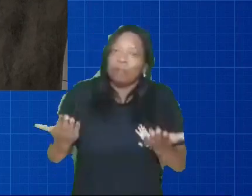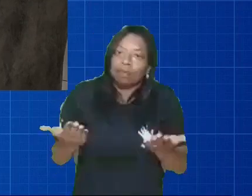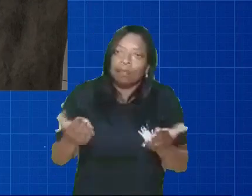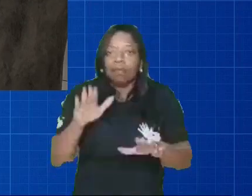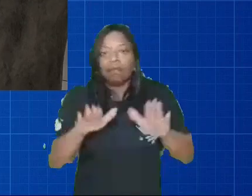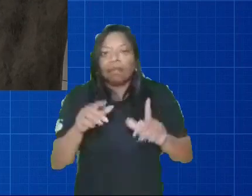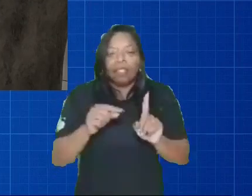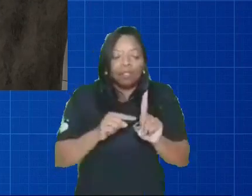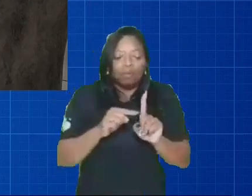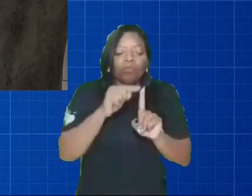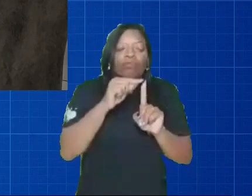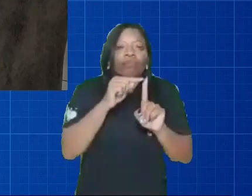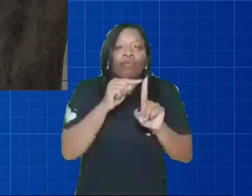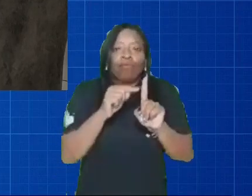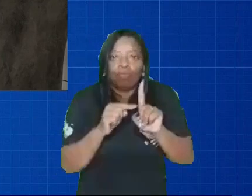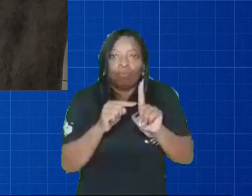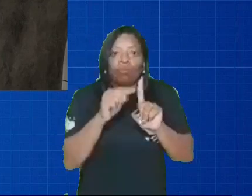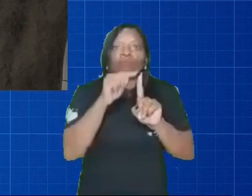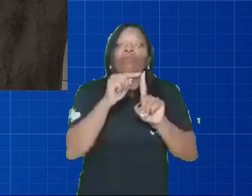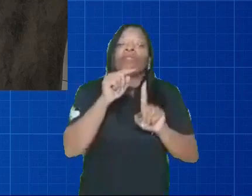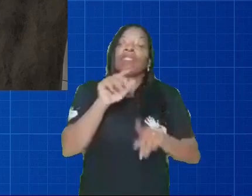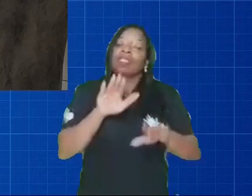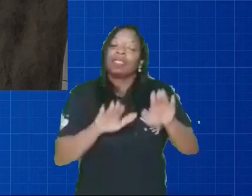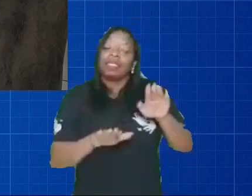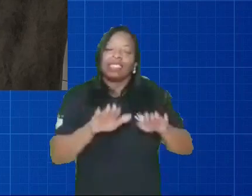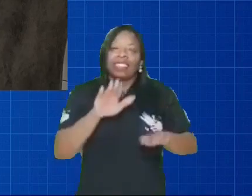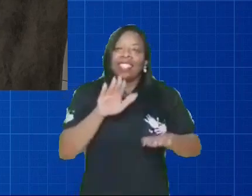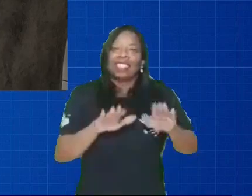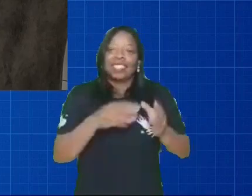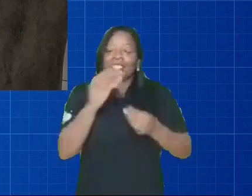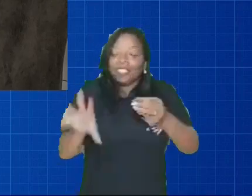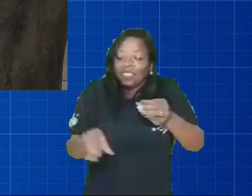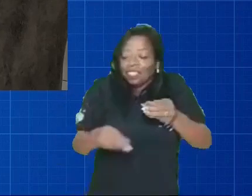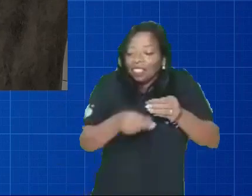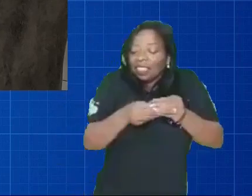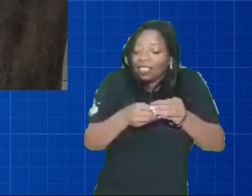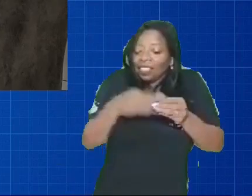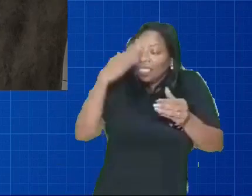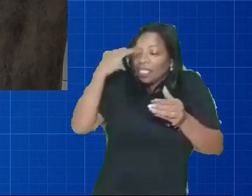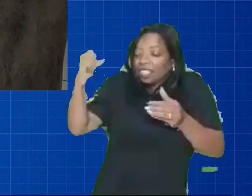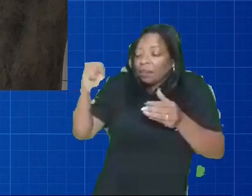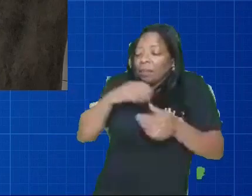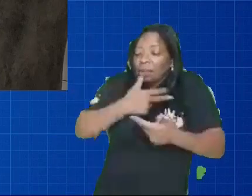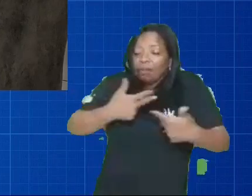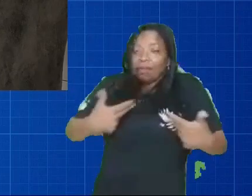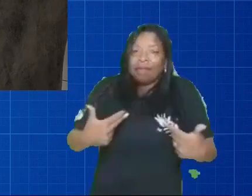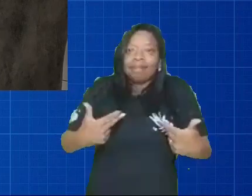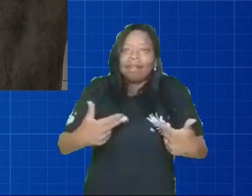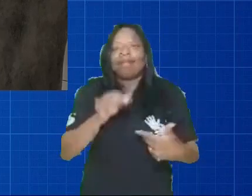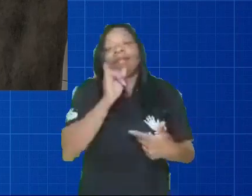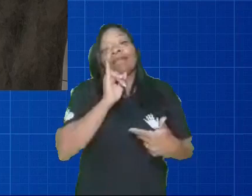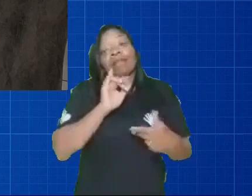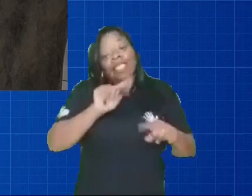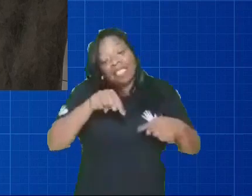E o quanto que dentro dessa fase que se encontra, consegue integrar esses saberes. Então, mais desafiador que isso é dizer